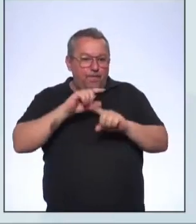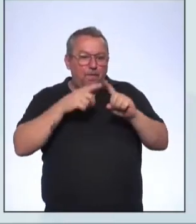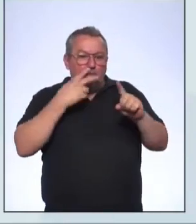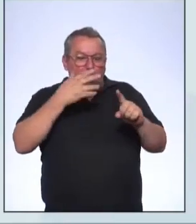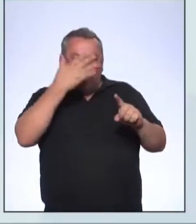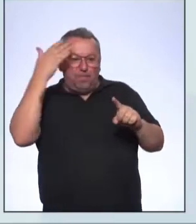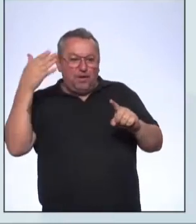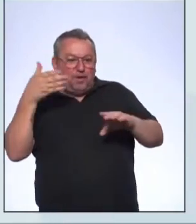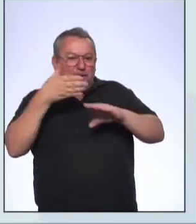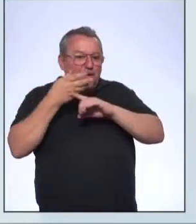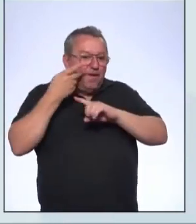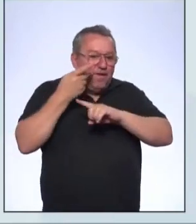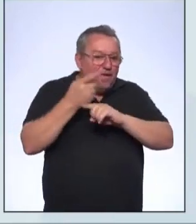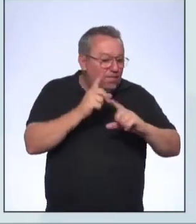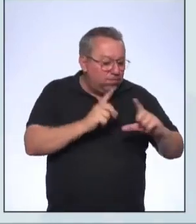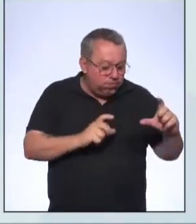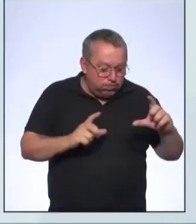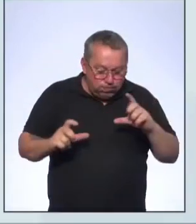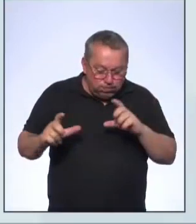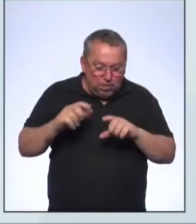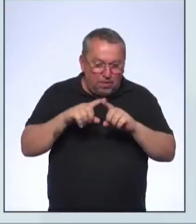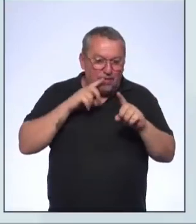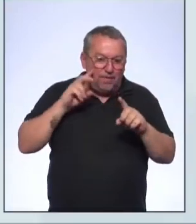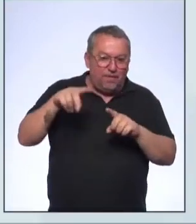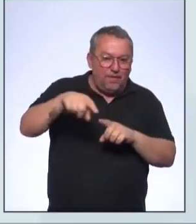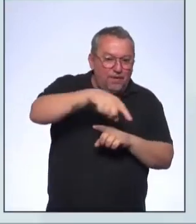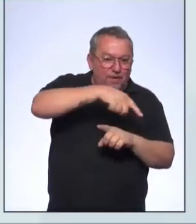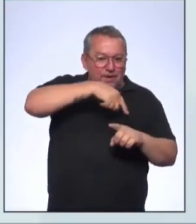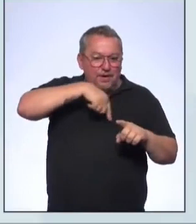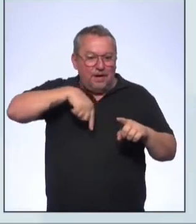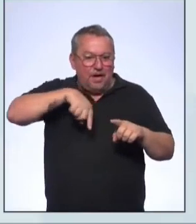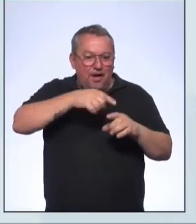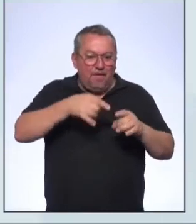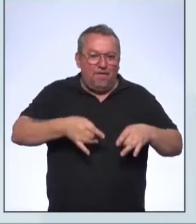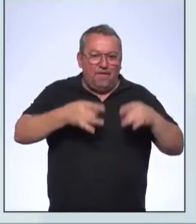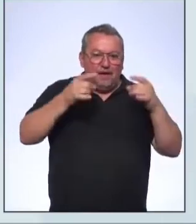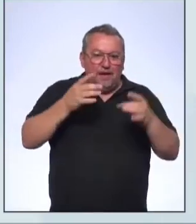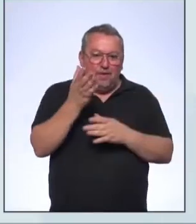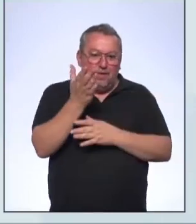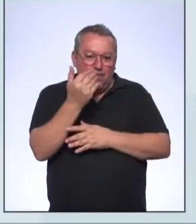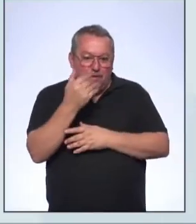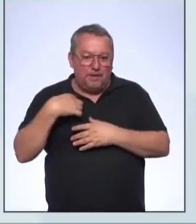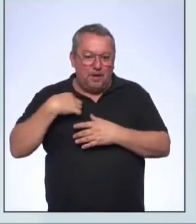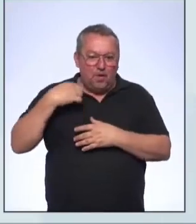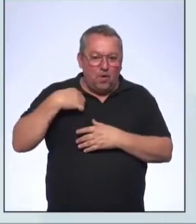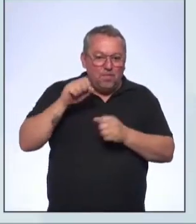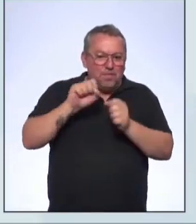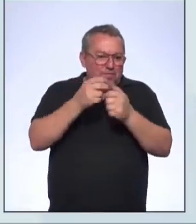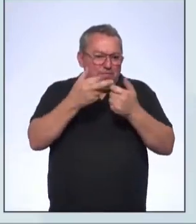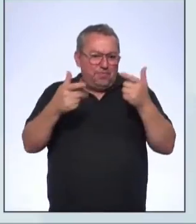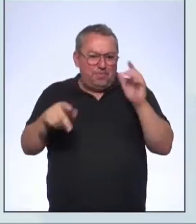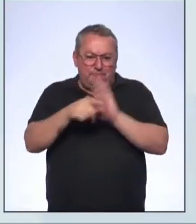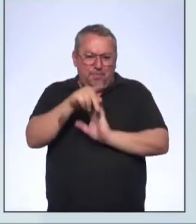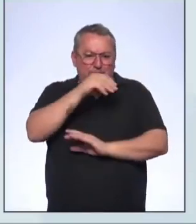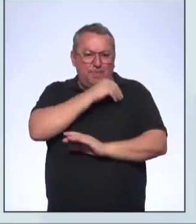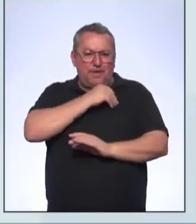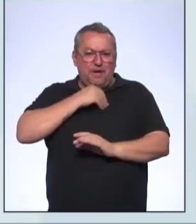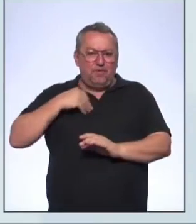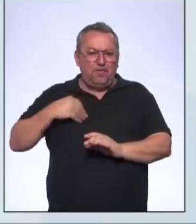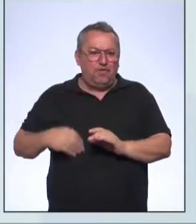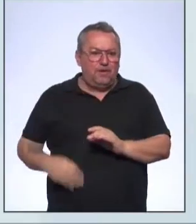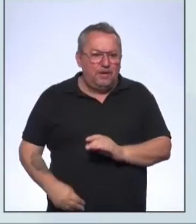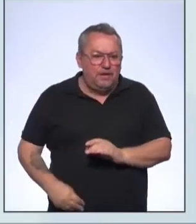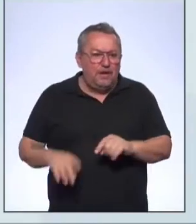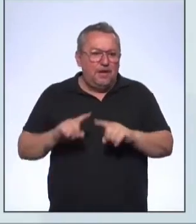turística, ao seu redor já podem ser vistos ambulantes vendendo refeição, roupas e objetos vindos da China.